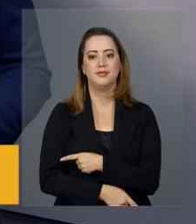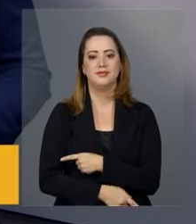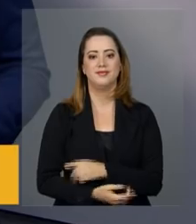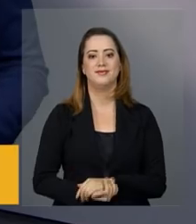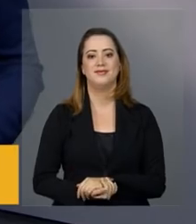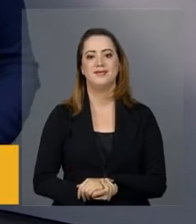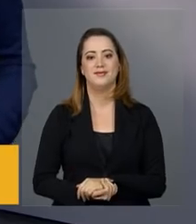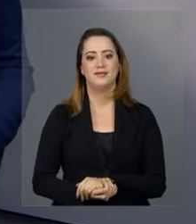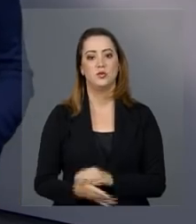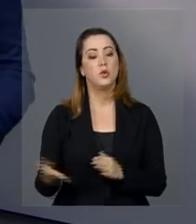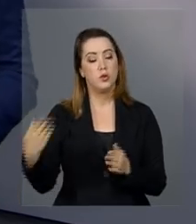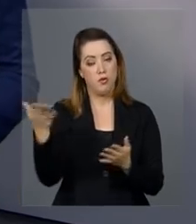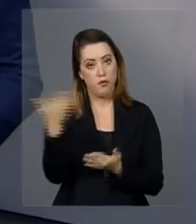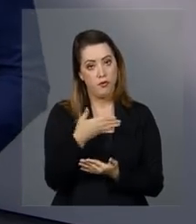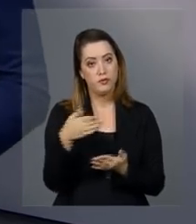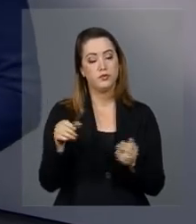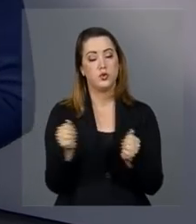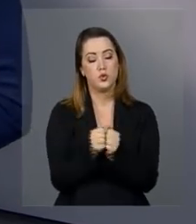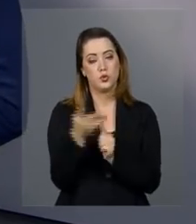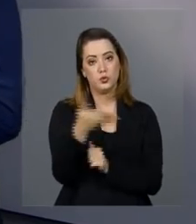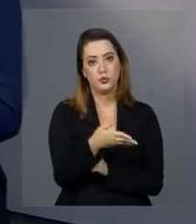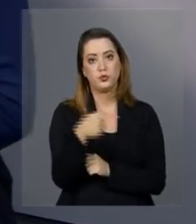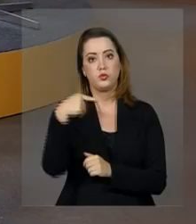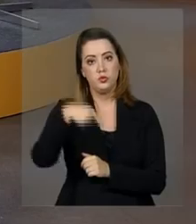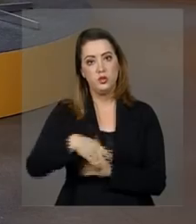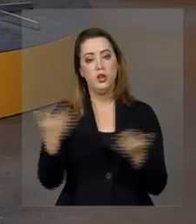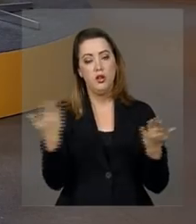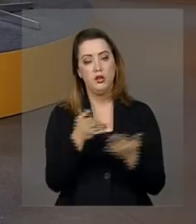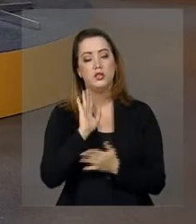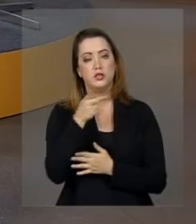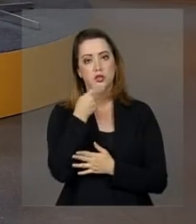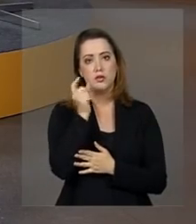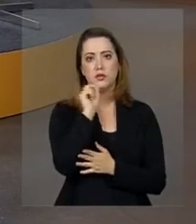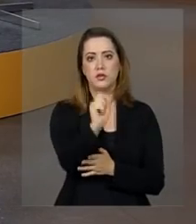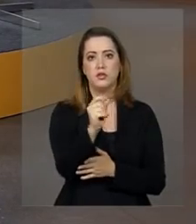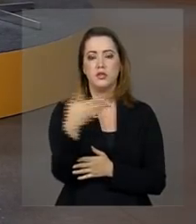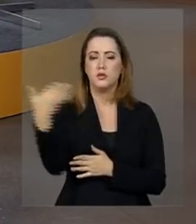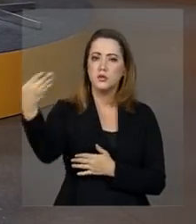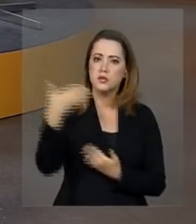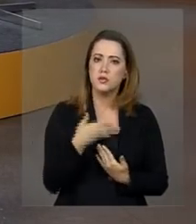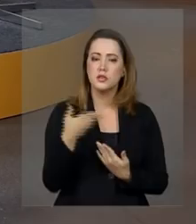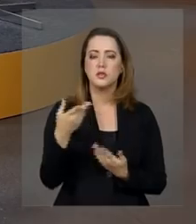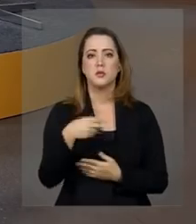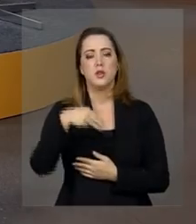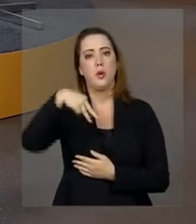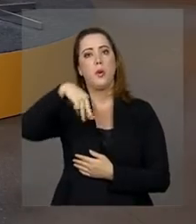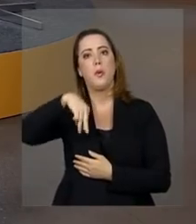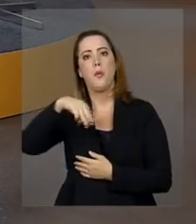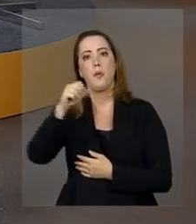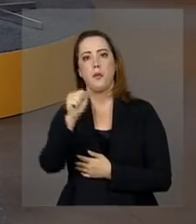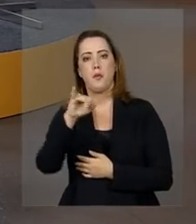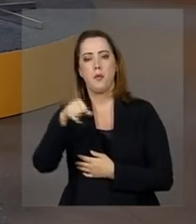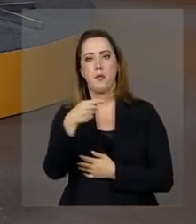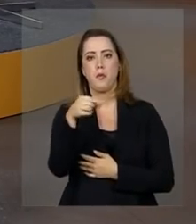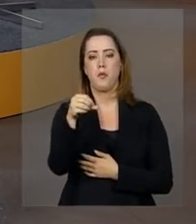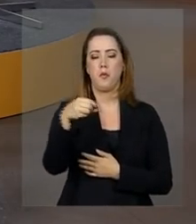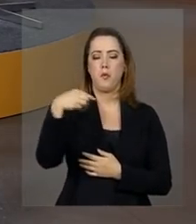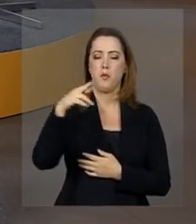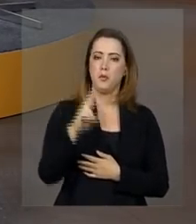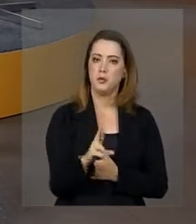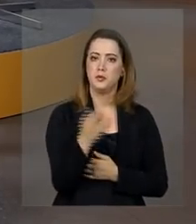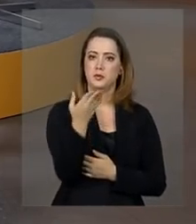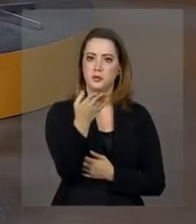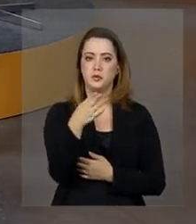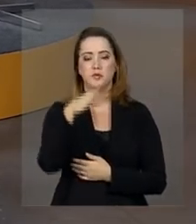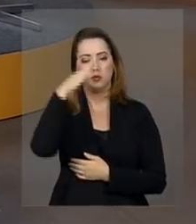99860-2590. Participe com a gente. Bem, e aqui no estúdio, como nós já dissemos, vamos receber então o Major Marco Ribeiro, da Força Aérea, que é Relações Públicas da Força Aérea. Bom